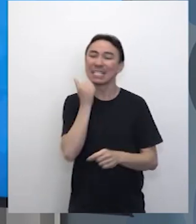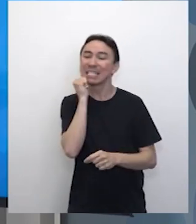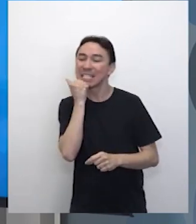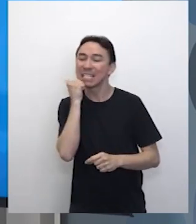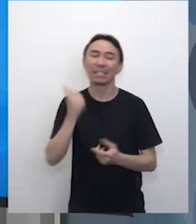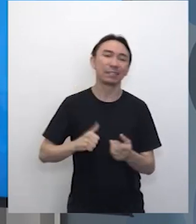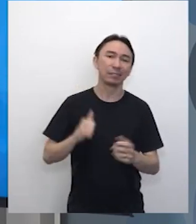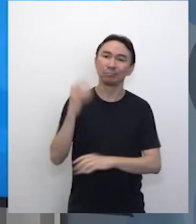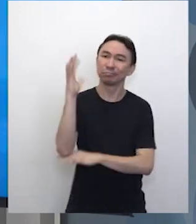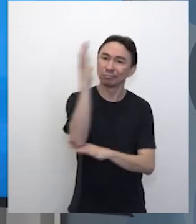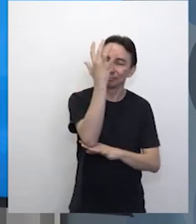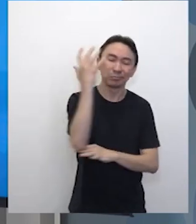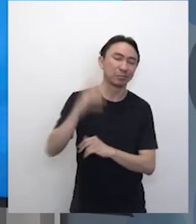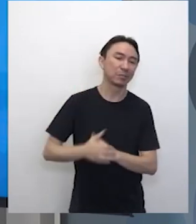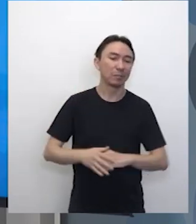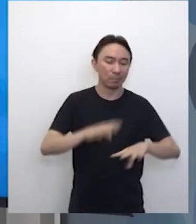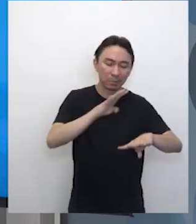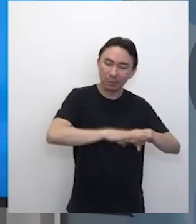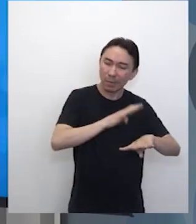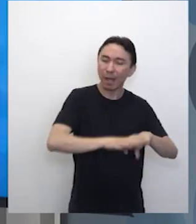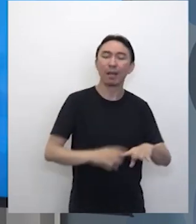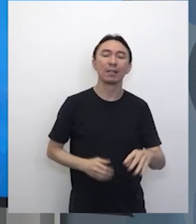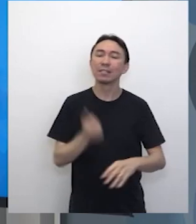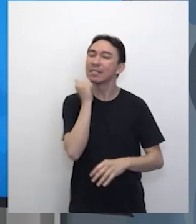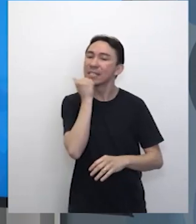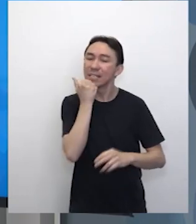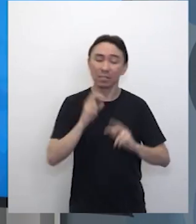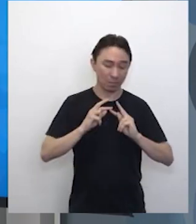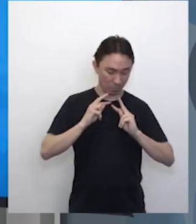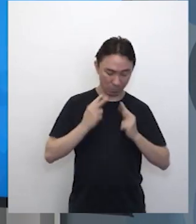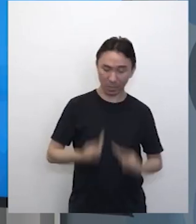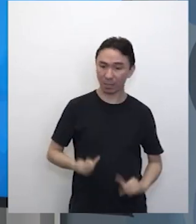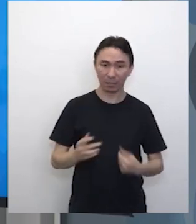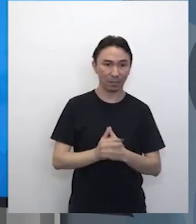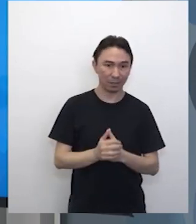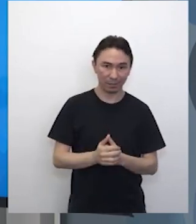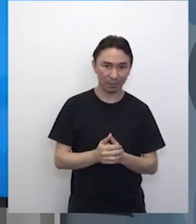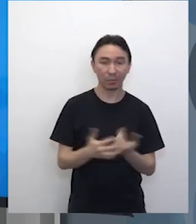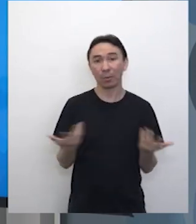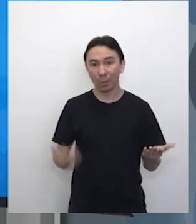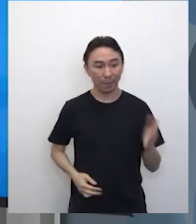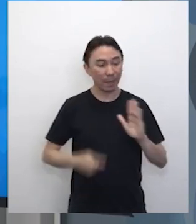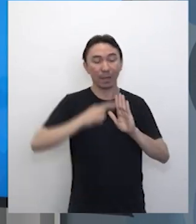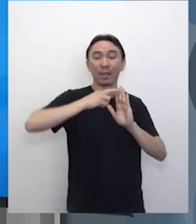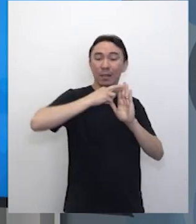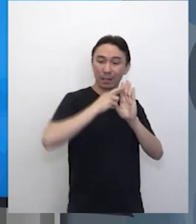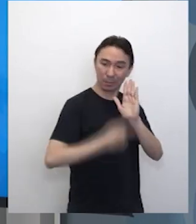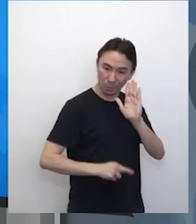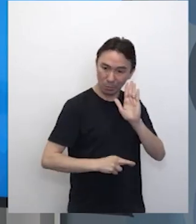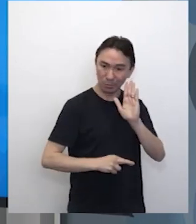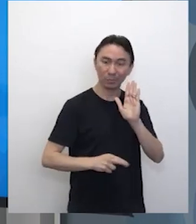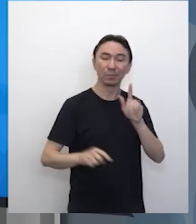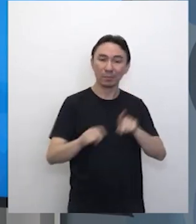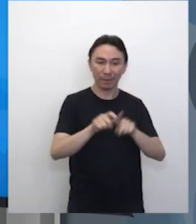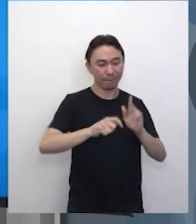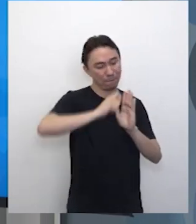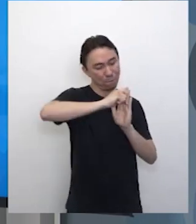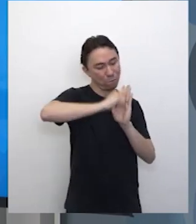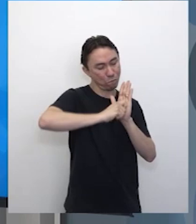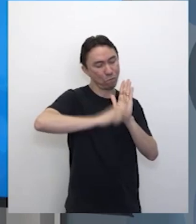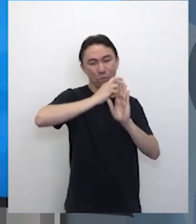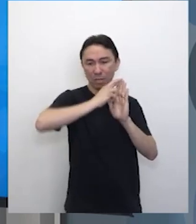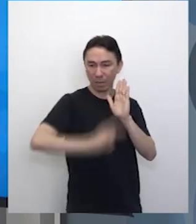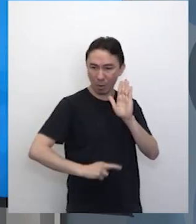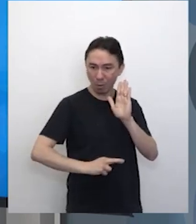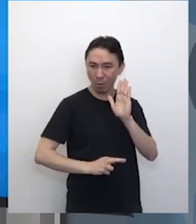de matemática, quanto as de ciências humanas, até a redação. Porque o seu texto, a redação, você tem que usar a função